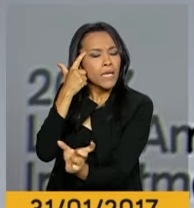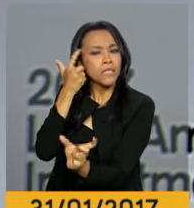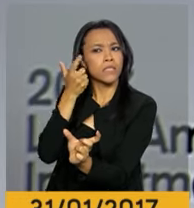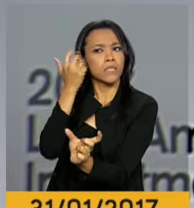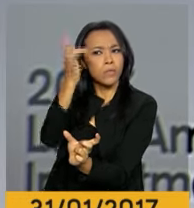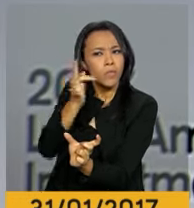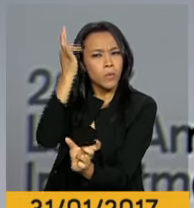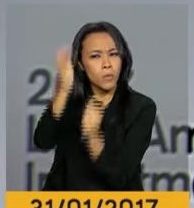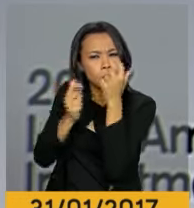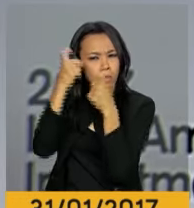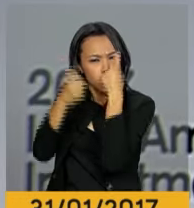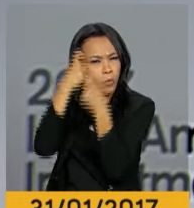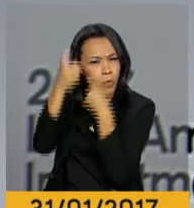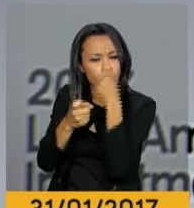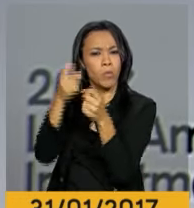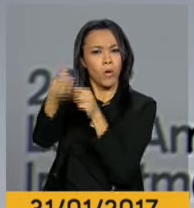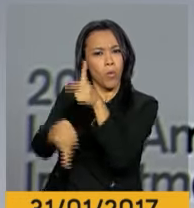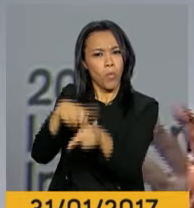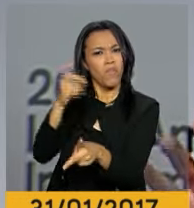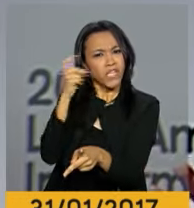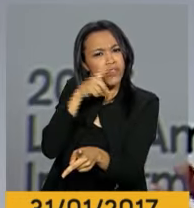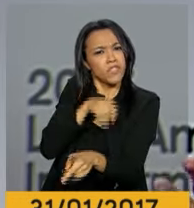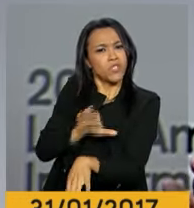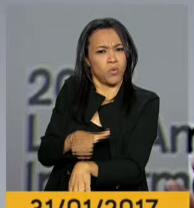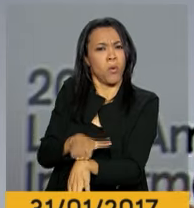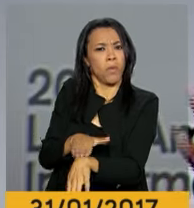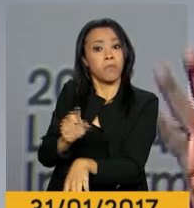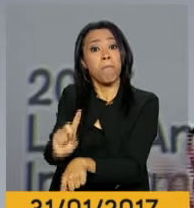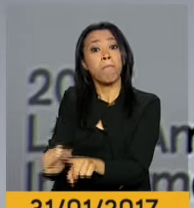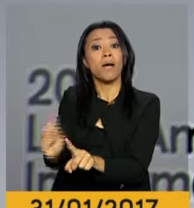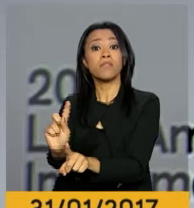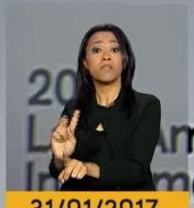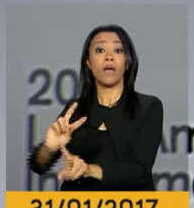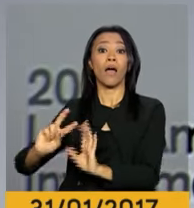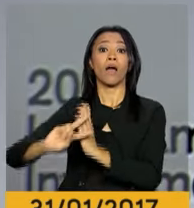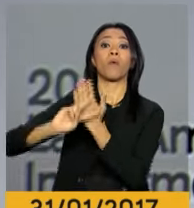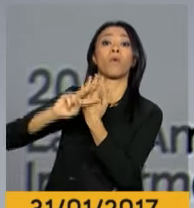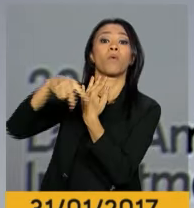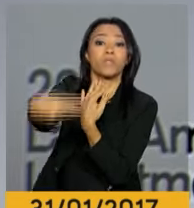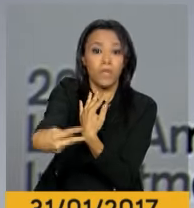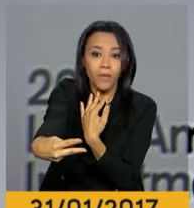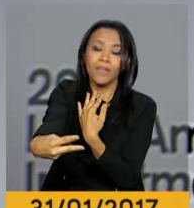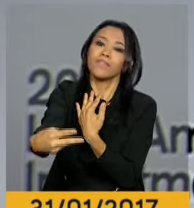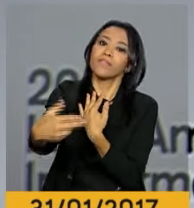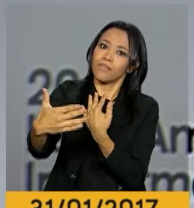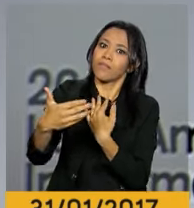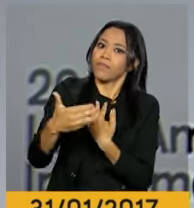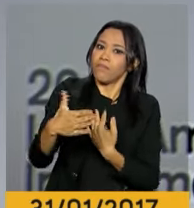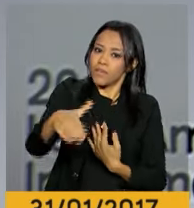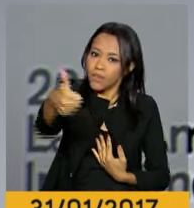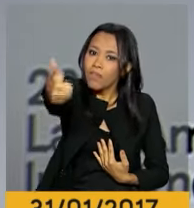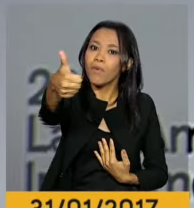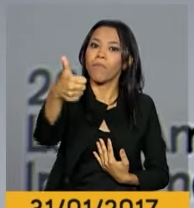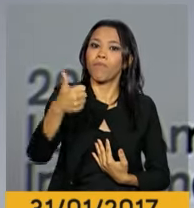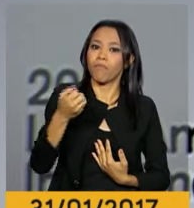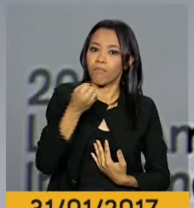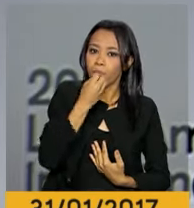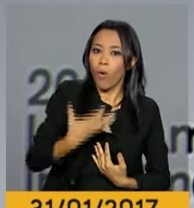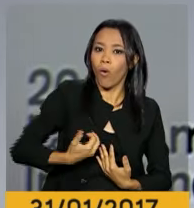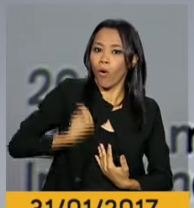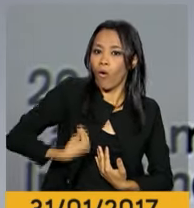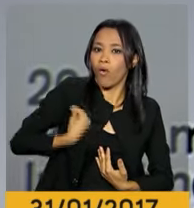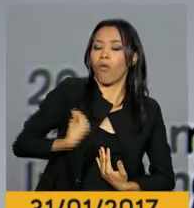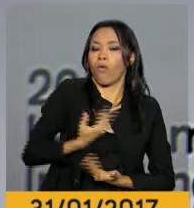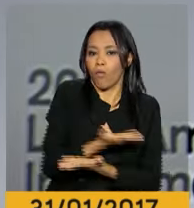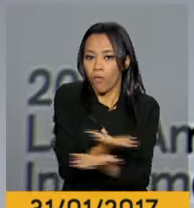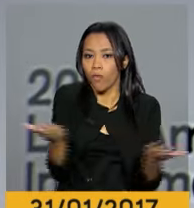dificuldades e difíceis num primeiro momento mas que logo em seguida se revelam benéficas para o